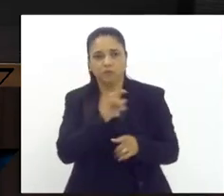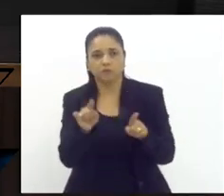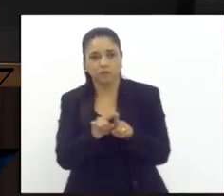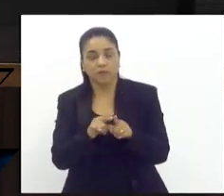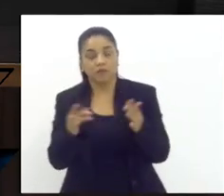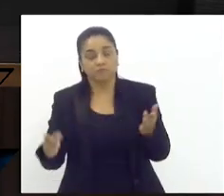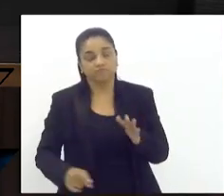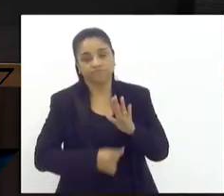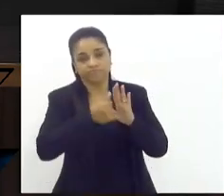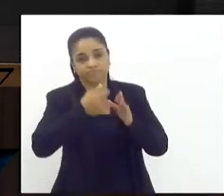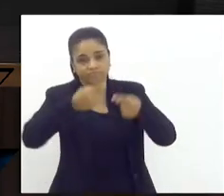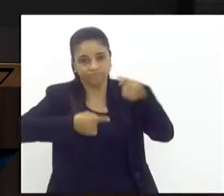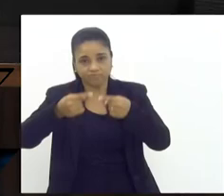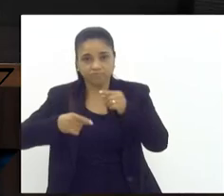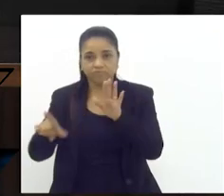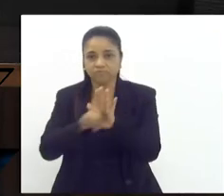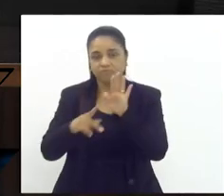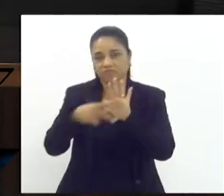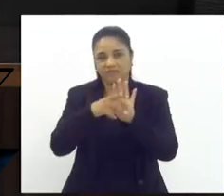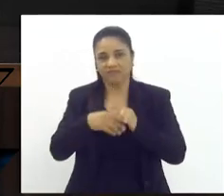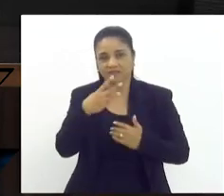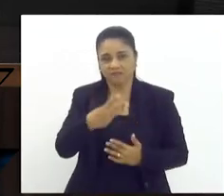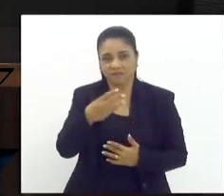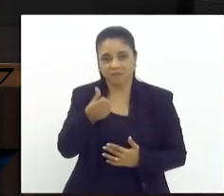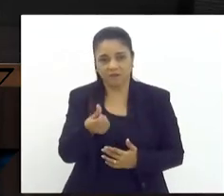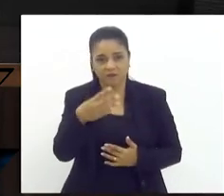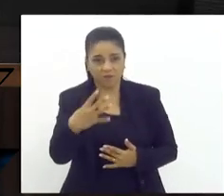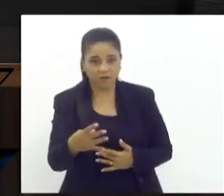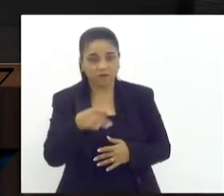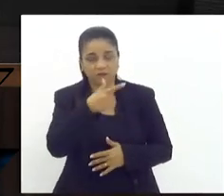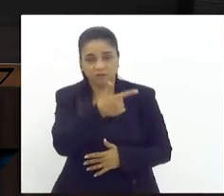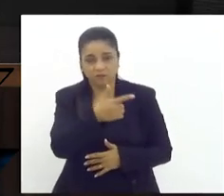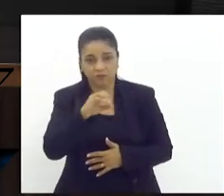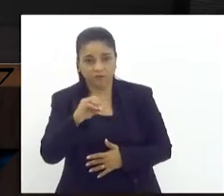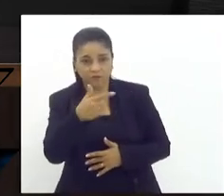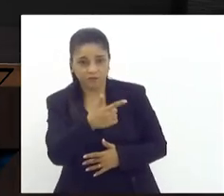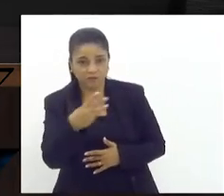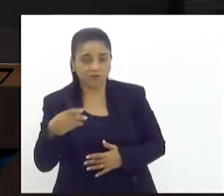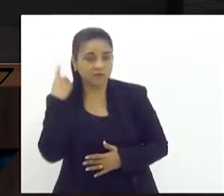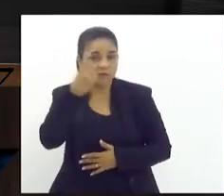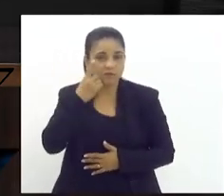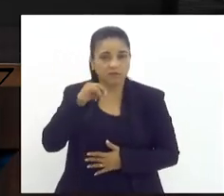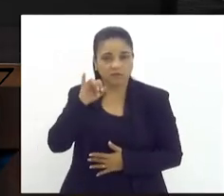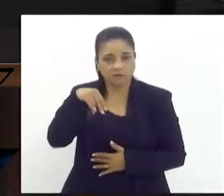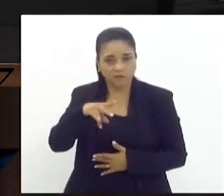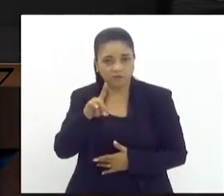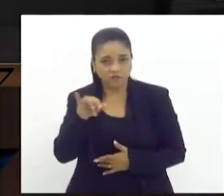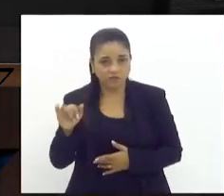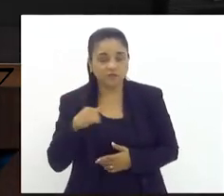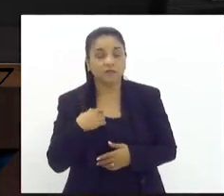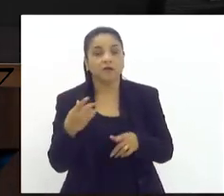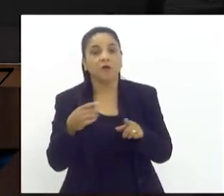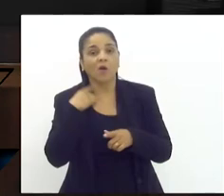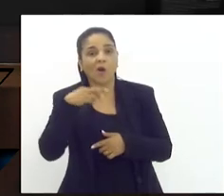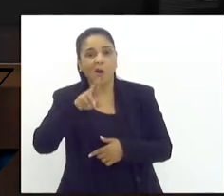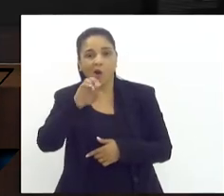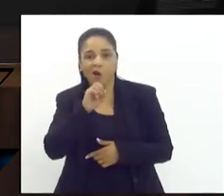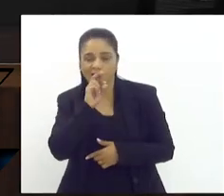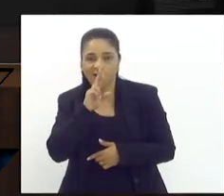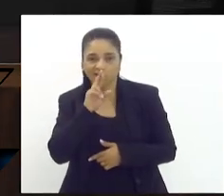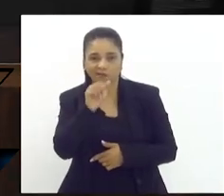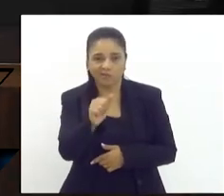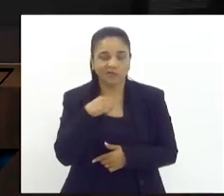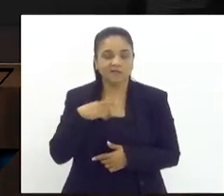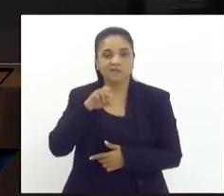votação discussão única projeto de lei número 364 de 2023 de altura deputada índia armenal Rodrigo Amorim